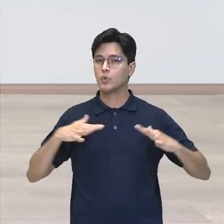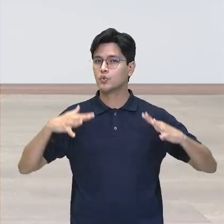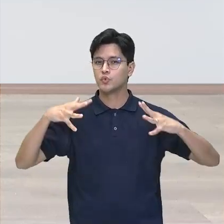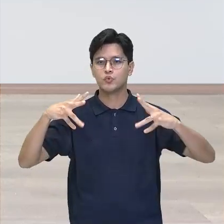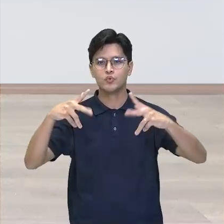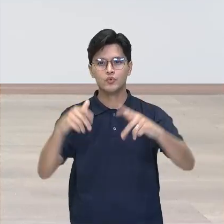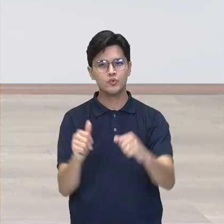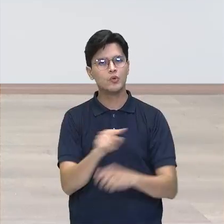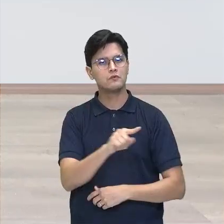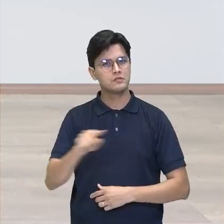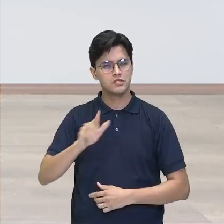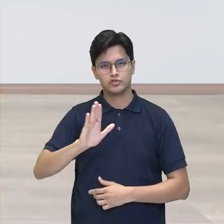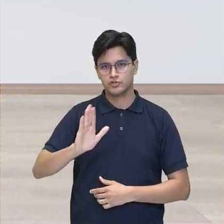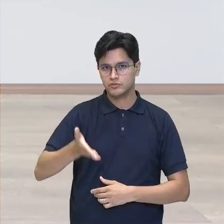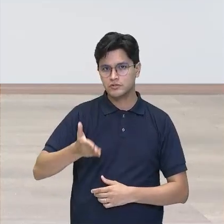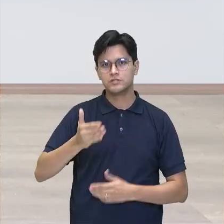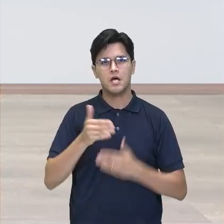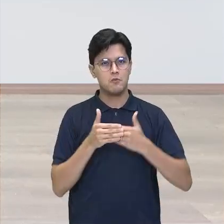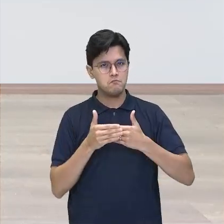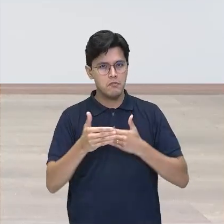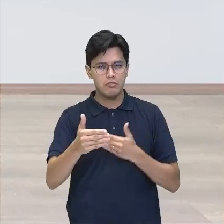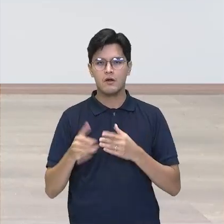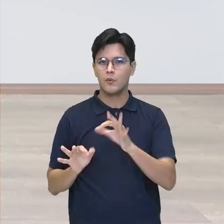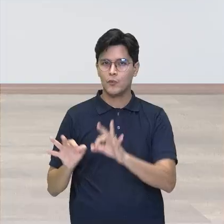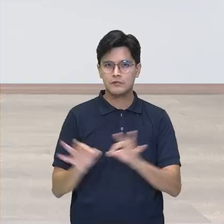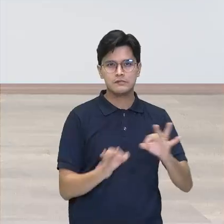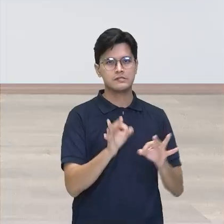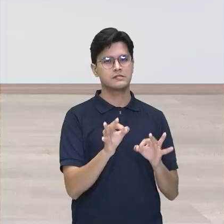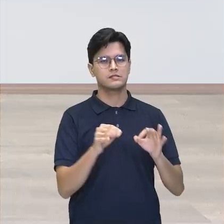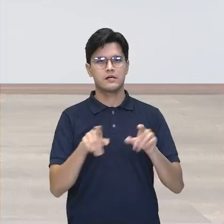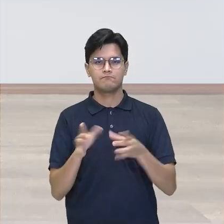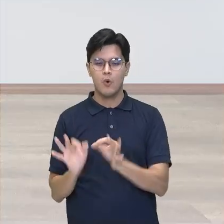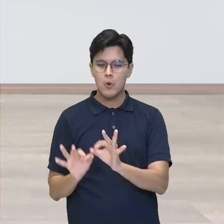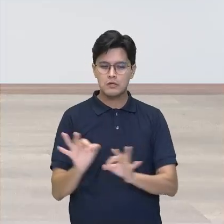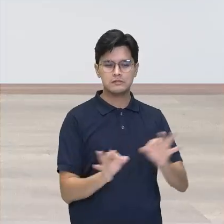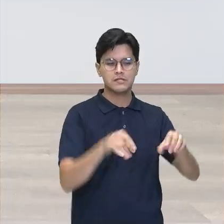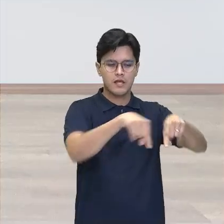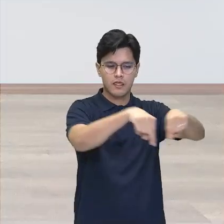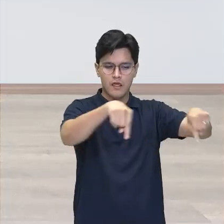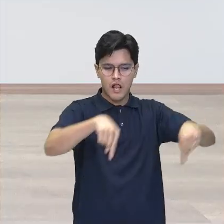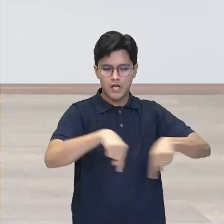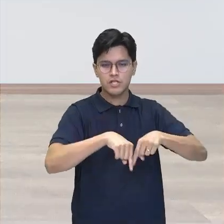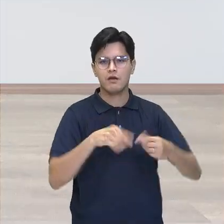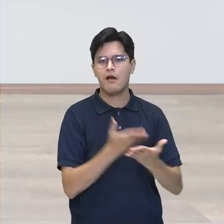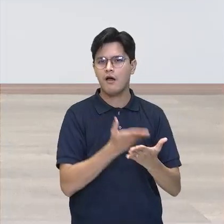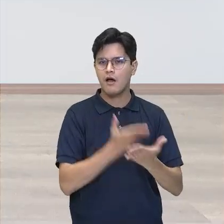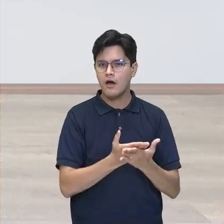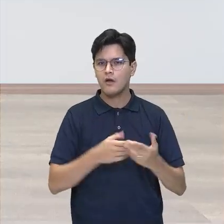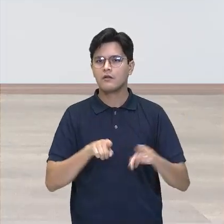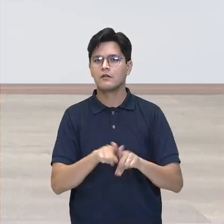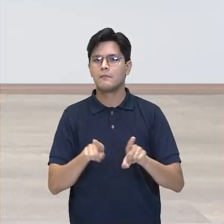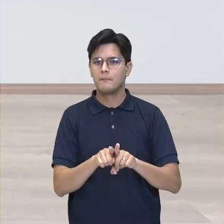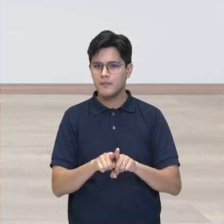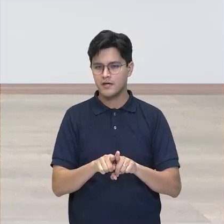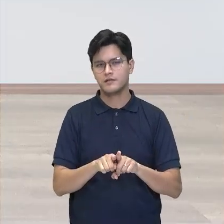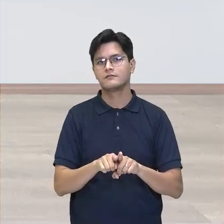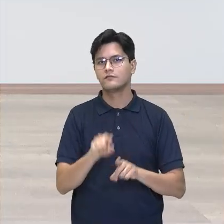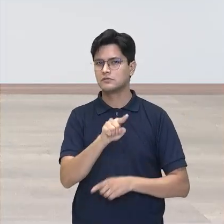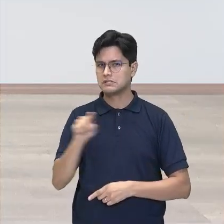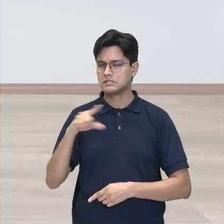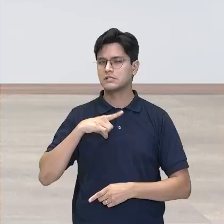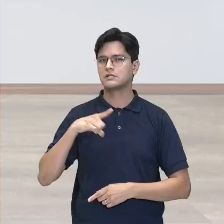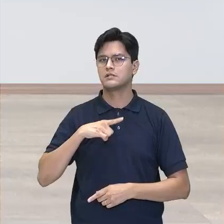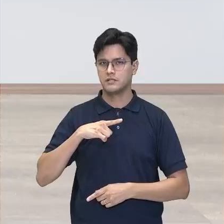se organizar a sala. Sabe que é professor da mediação tecnológica, ele tem um papel fundamental na organização de material,